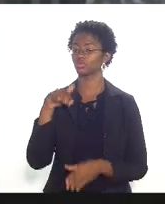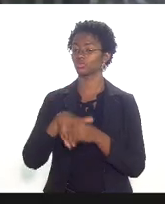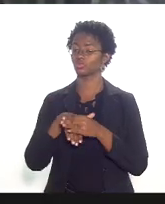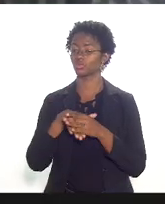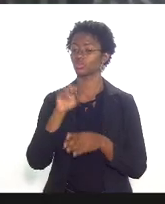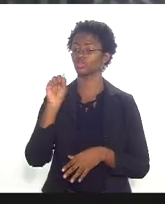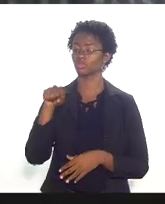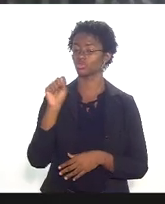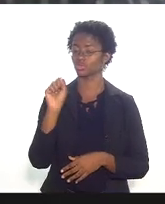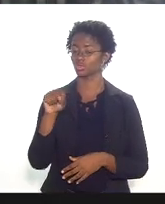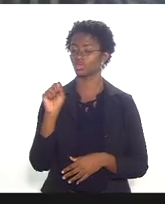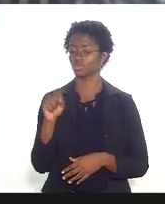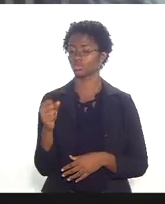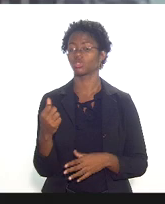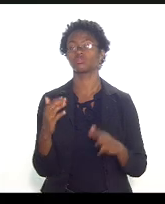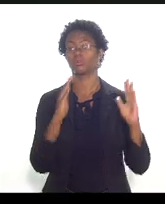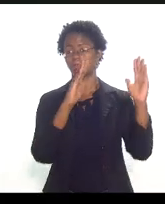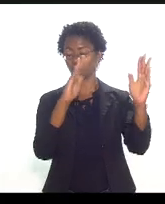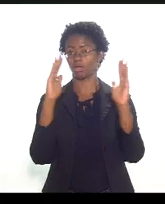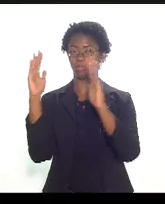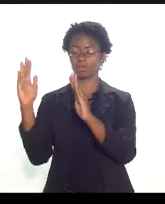para colocação em bloco.